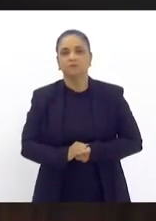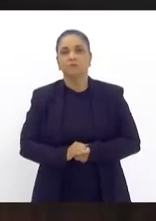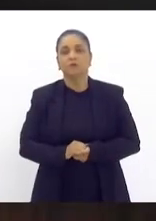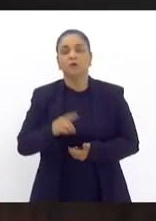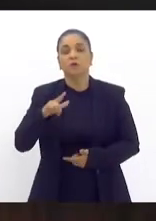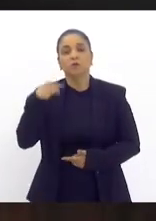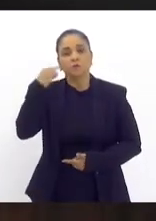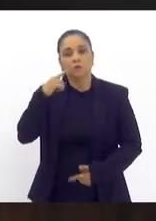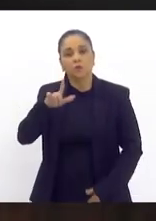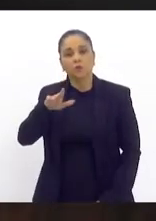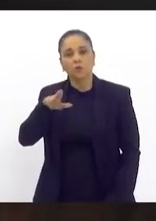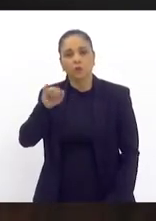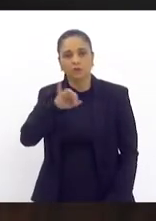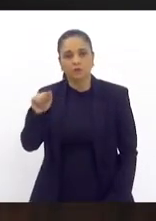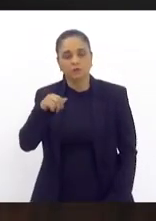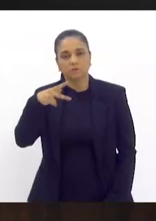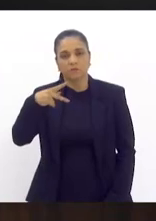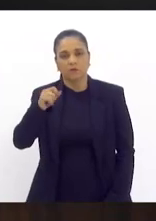Paulo.